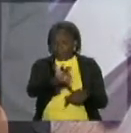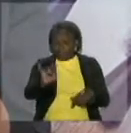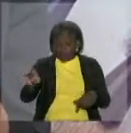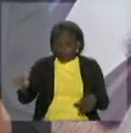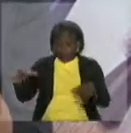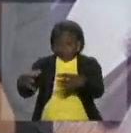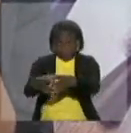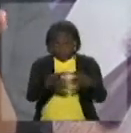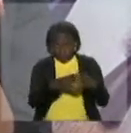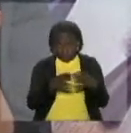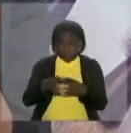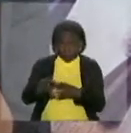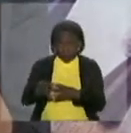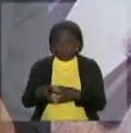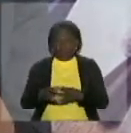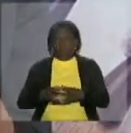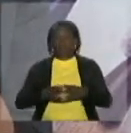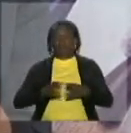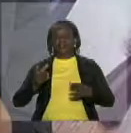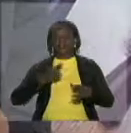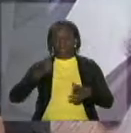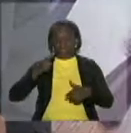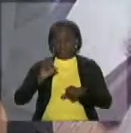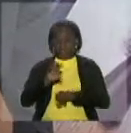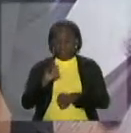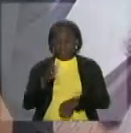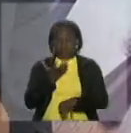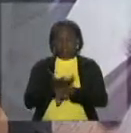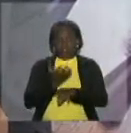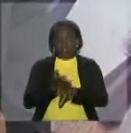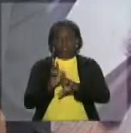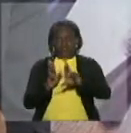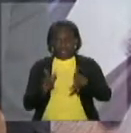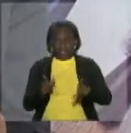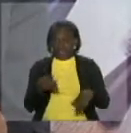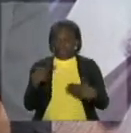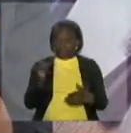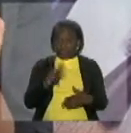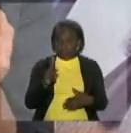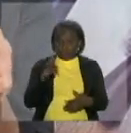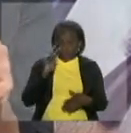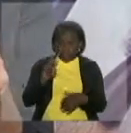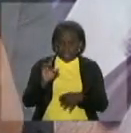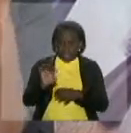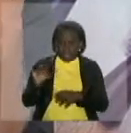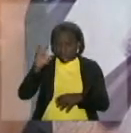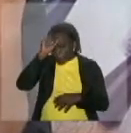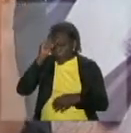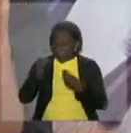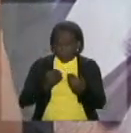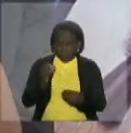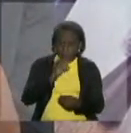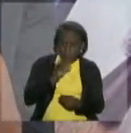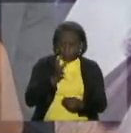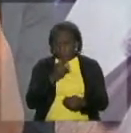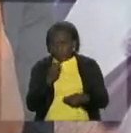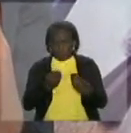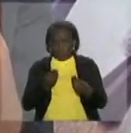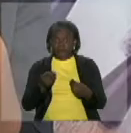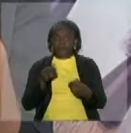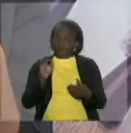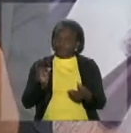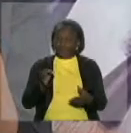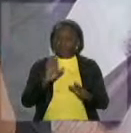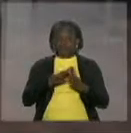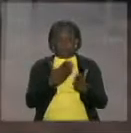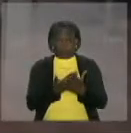E aí cada estação, vamos dizer assim, cada grupo vai trabalhar um conteúdo diferente. E aí o professor começa a ver o ritmo de aprendizagem dos alunos.